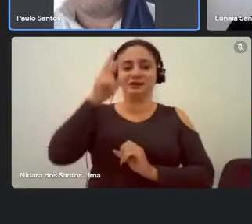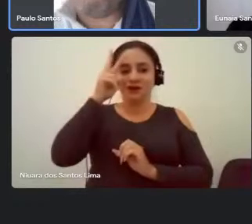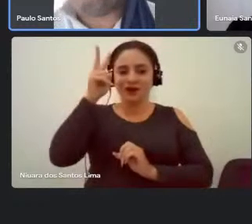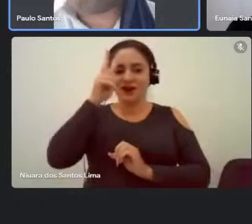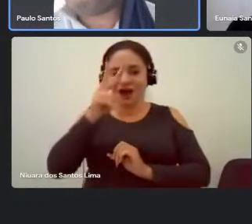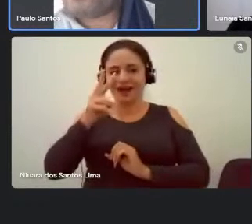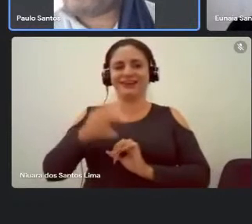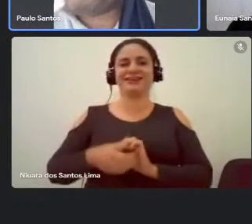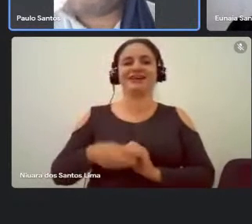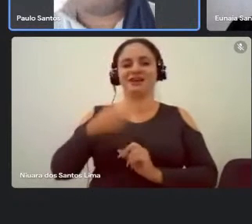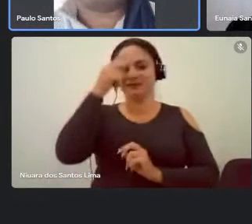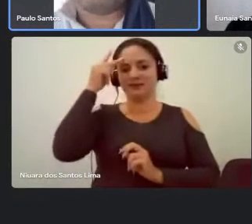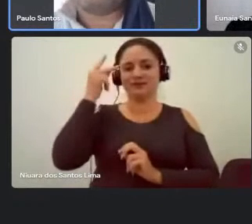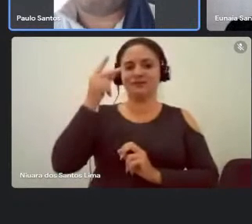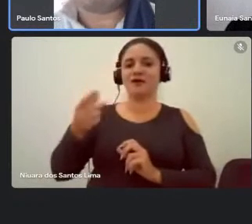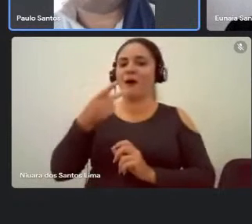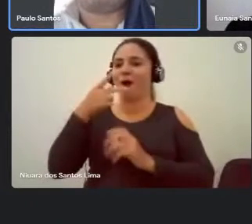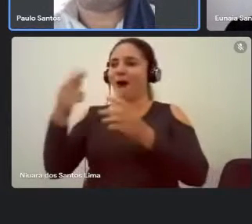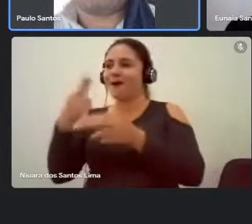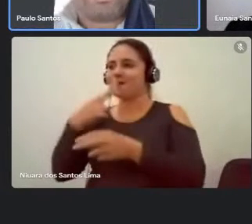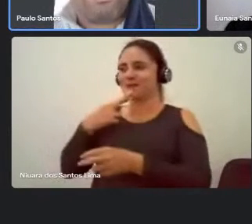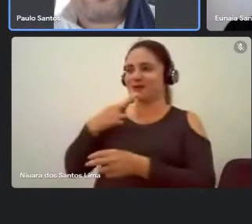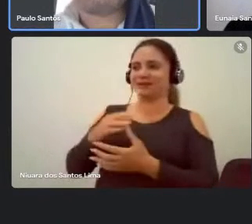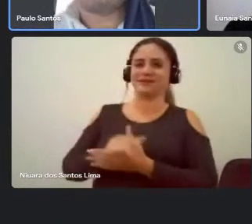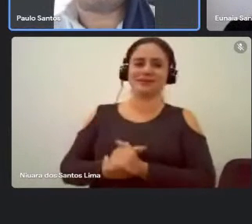história, e o povo fala de volta,